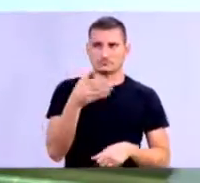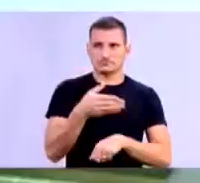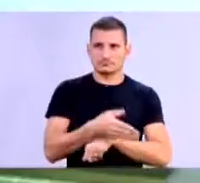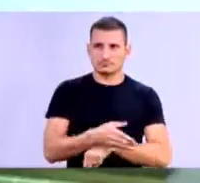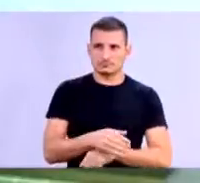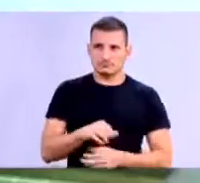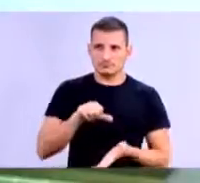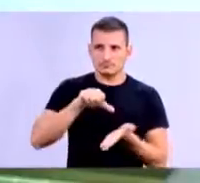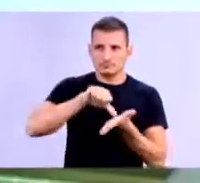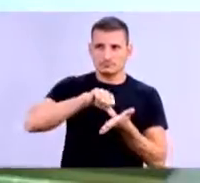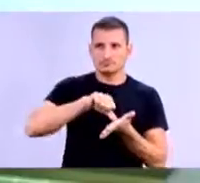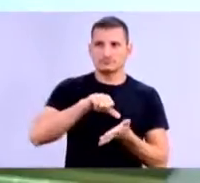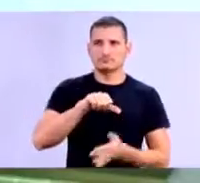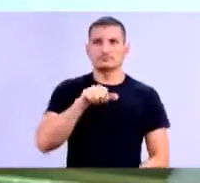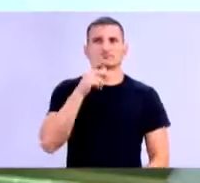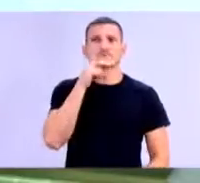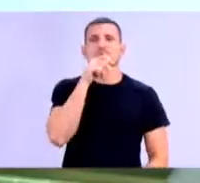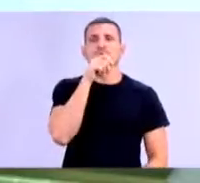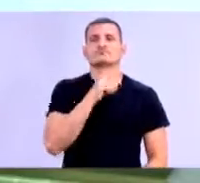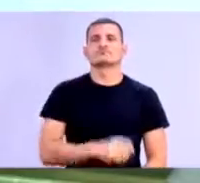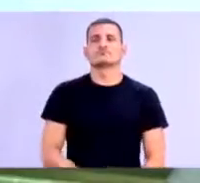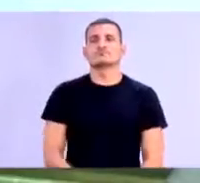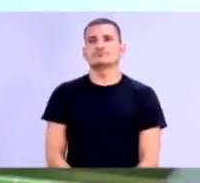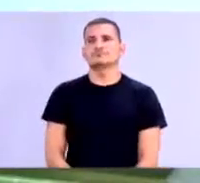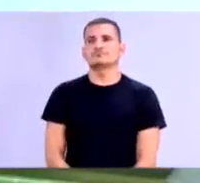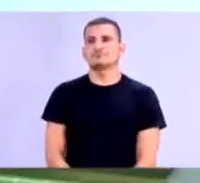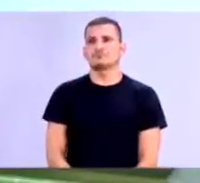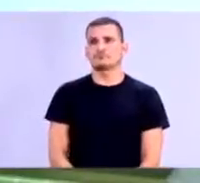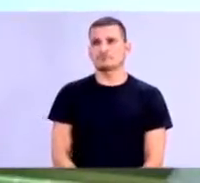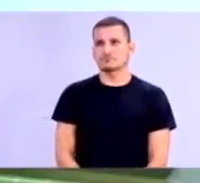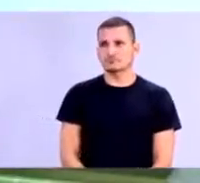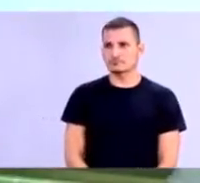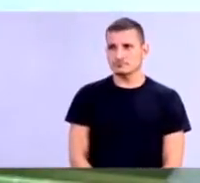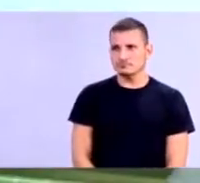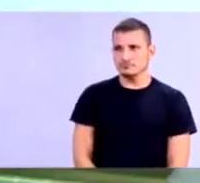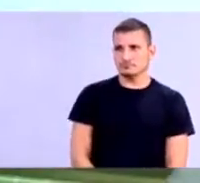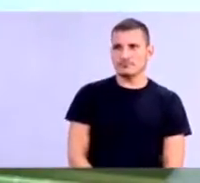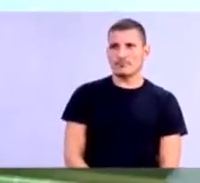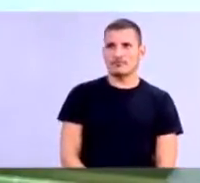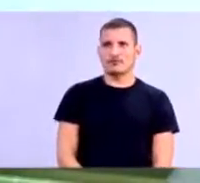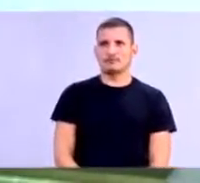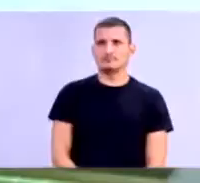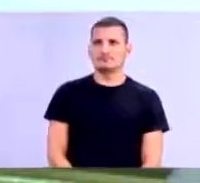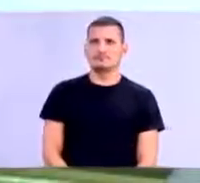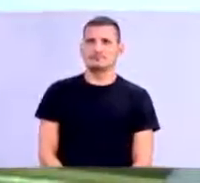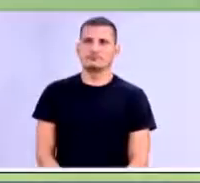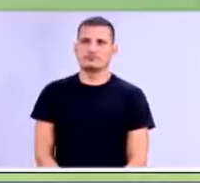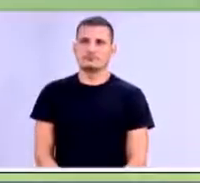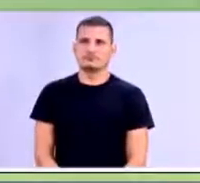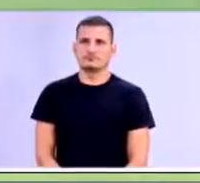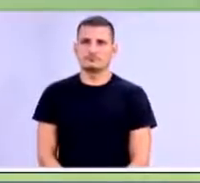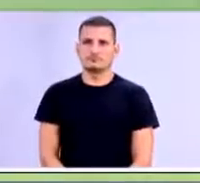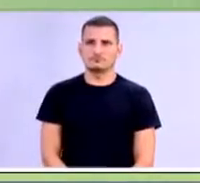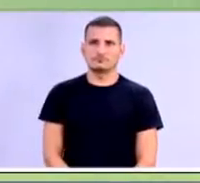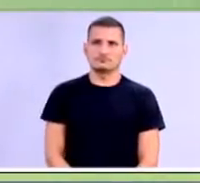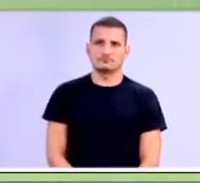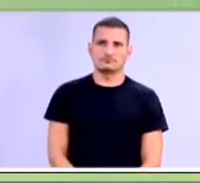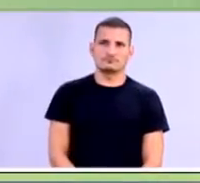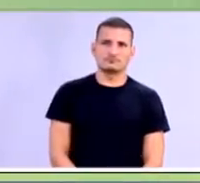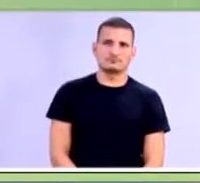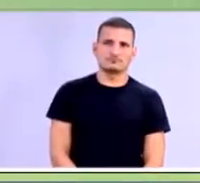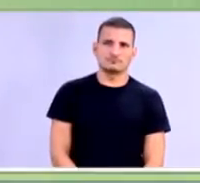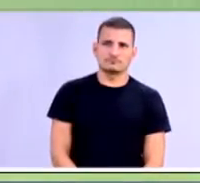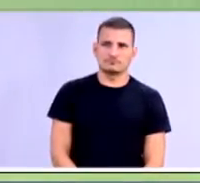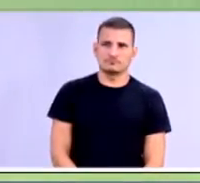aí do Polo de Porto Velho. Então vamos para a nossa primeira questão, que pede o seguinte, vamos lá.